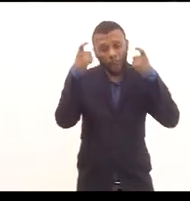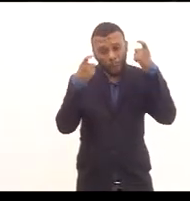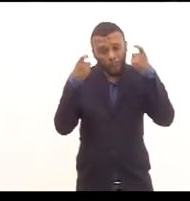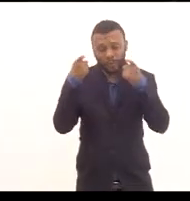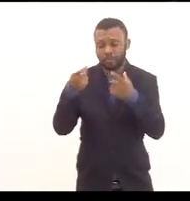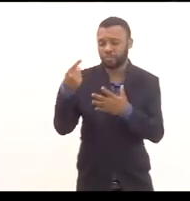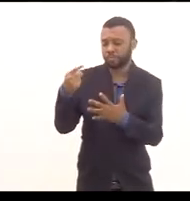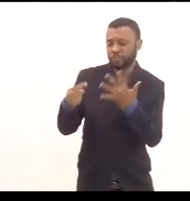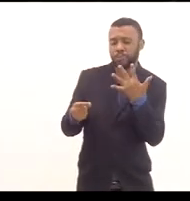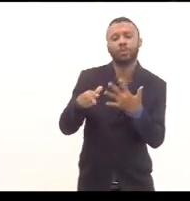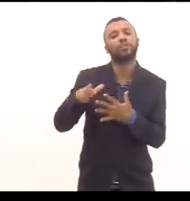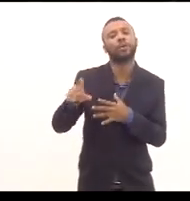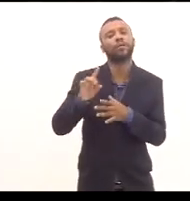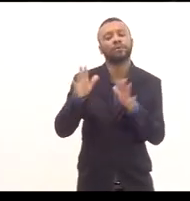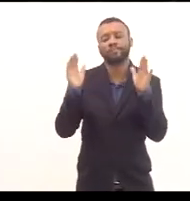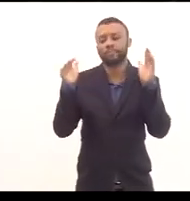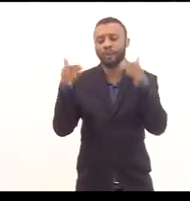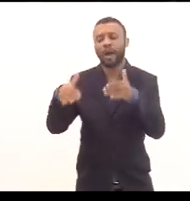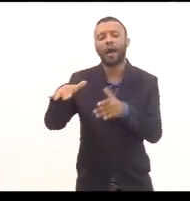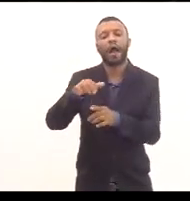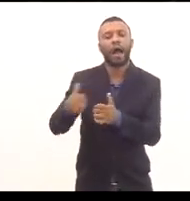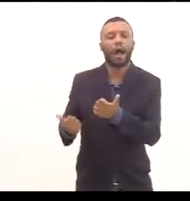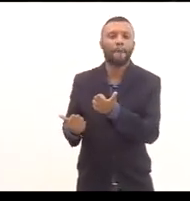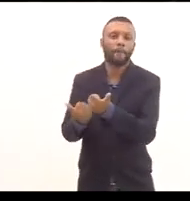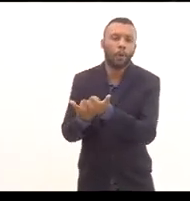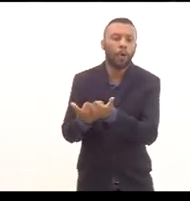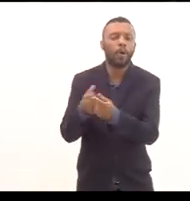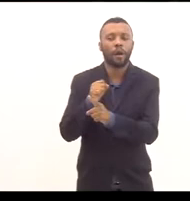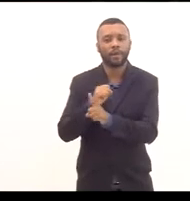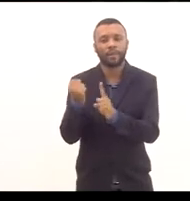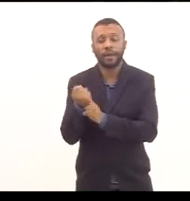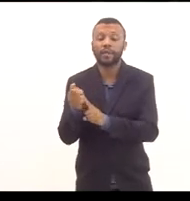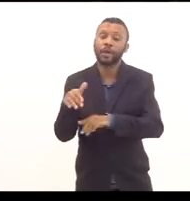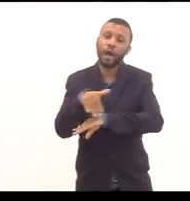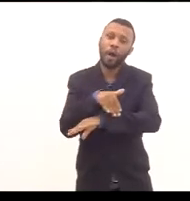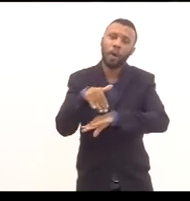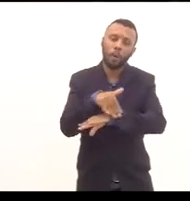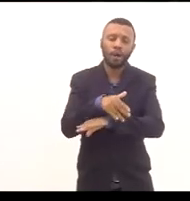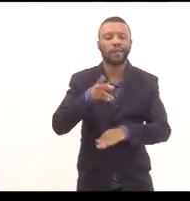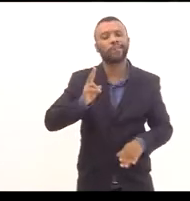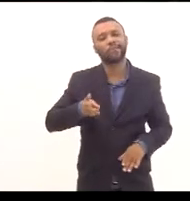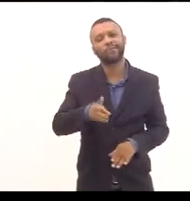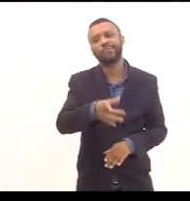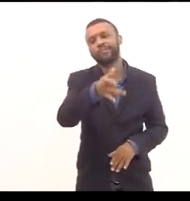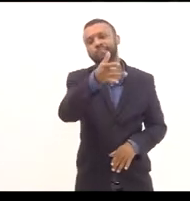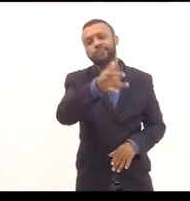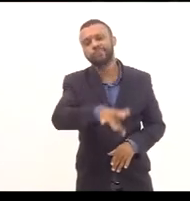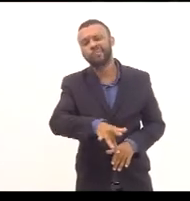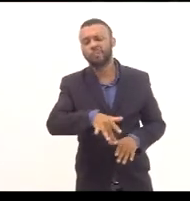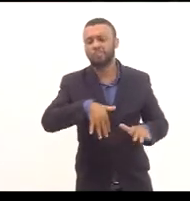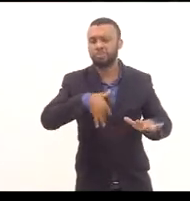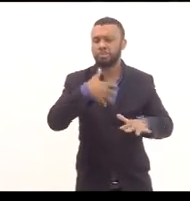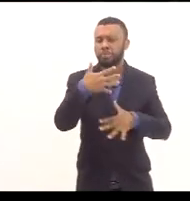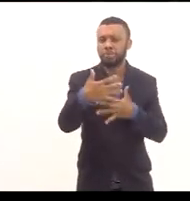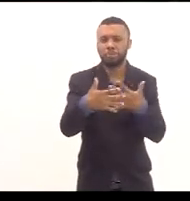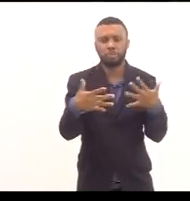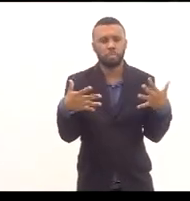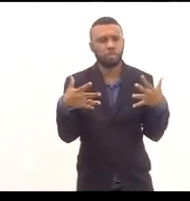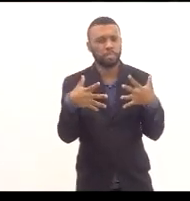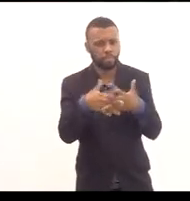a parte assistencial que também são as ruas que continuam totalmente destruídas